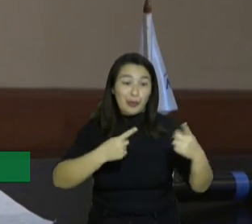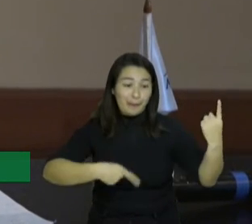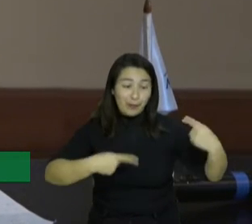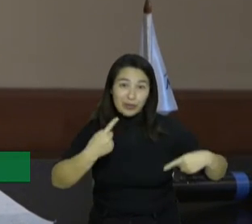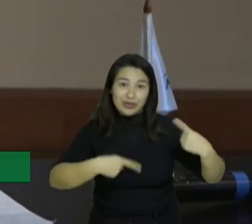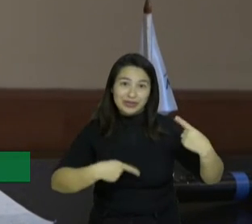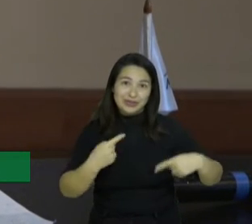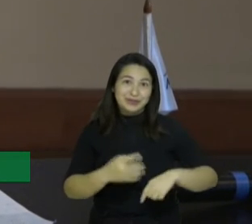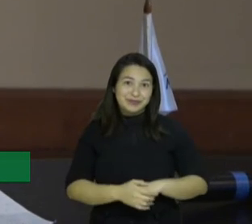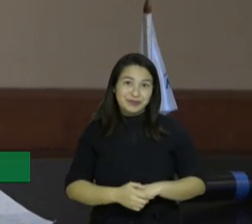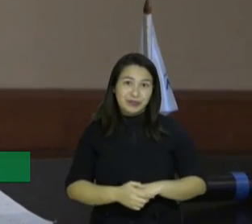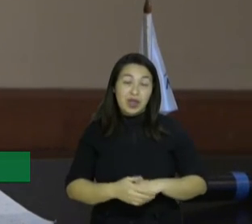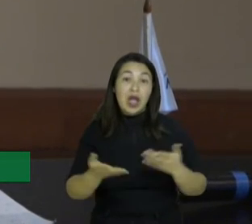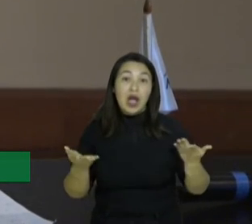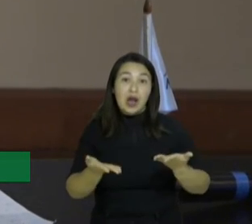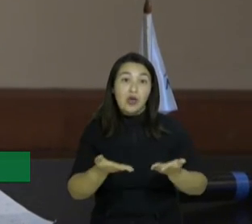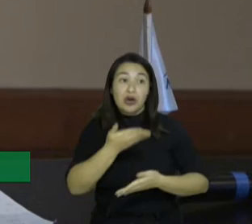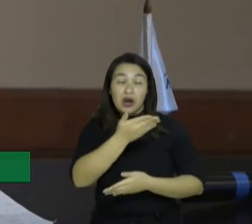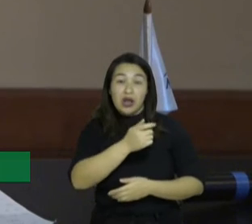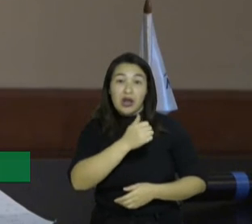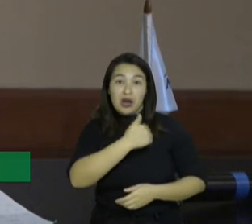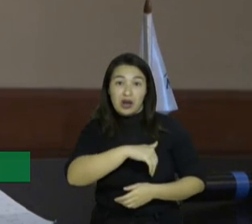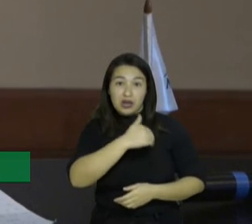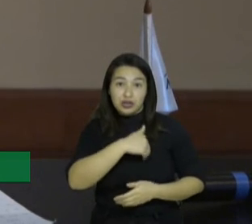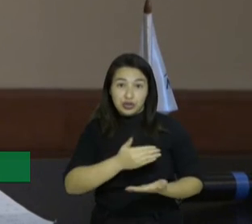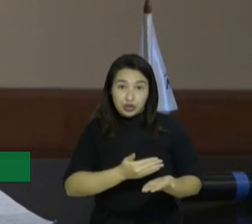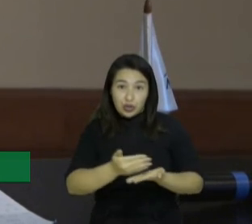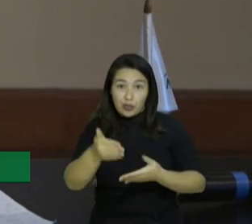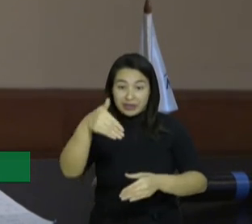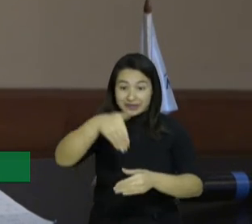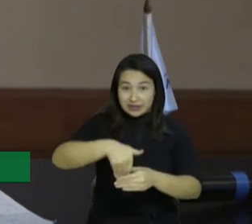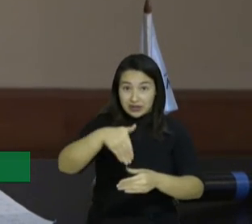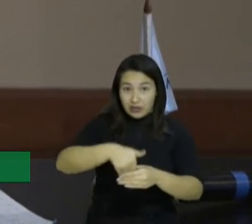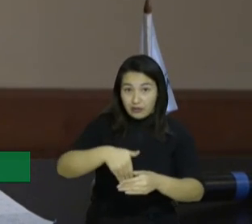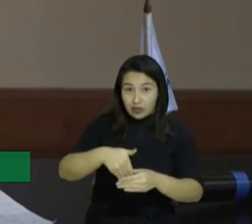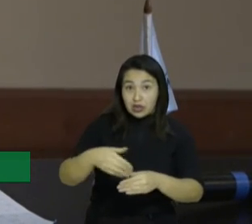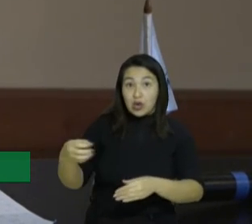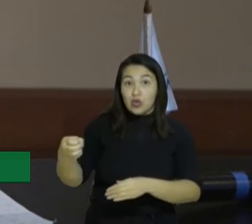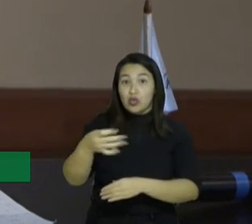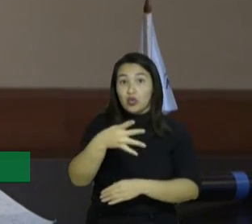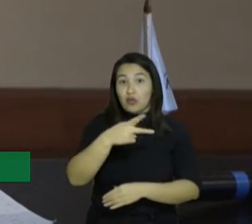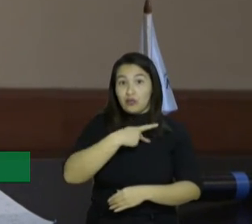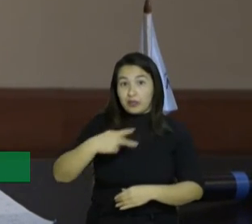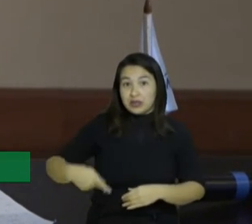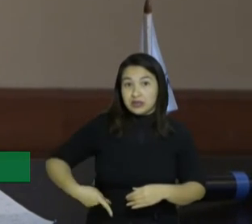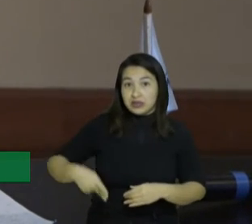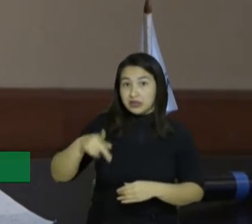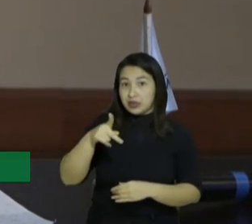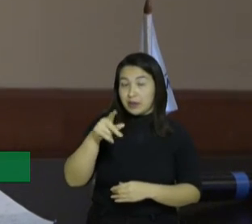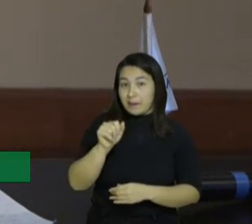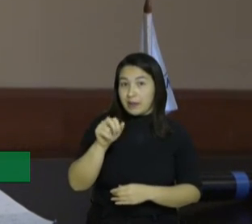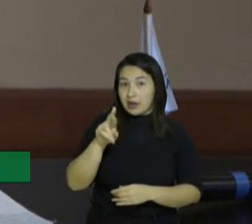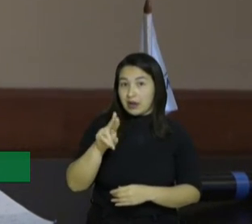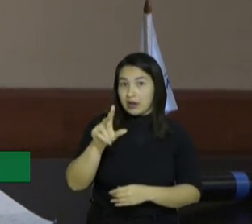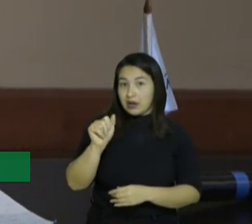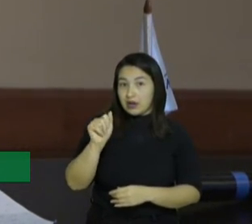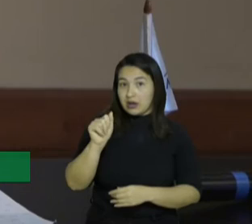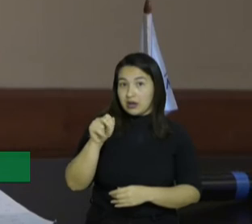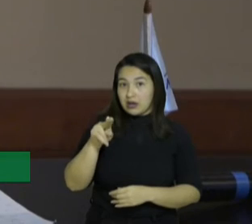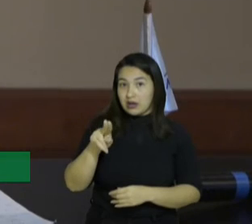eleições na Argentina e o o novo presidente do Paraguai Já manifestou algumas